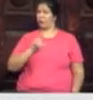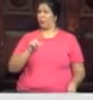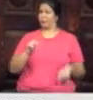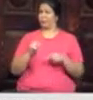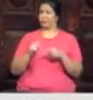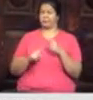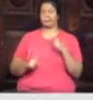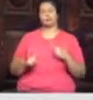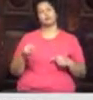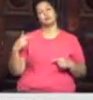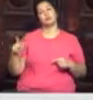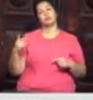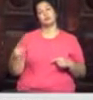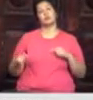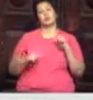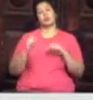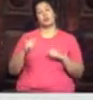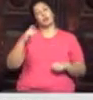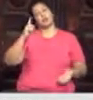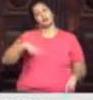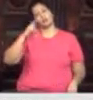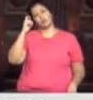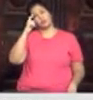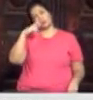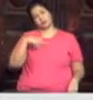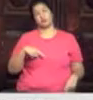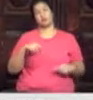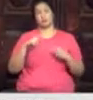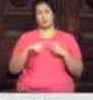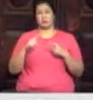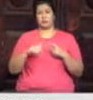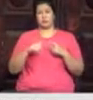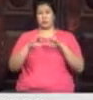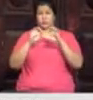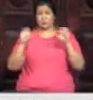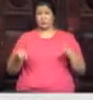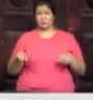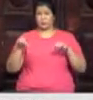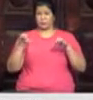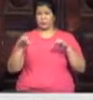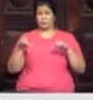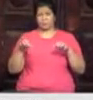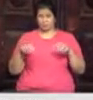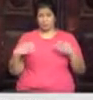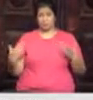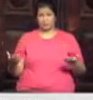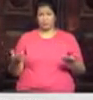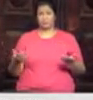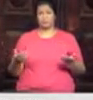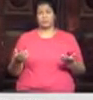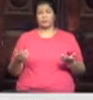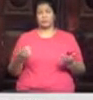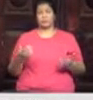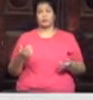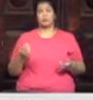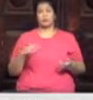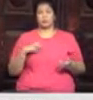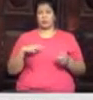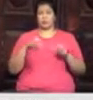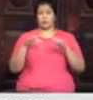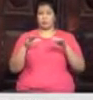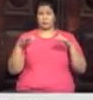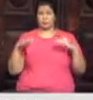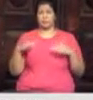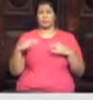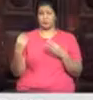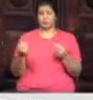é um quadro de muitas dificuldades em relação à infraestrutura. Veja aqui o presidente da comissão que retorna ao plenário, que conduziu